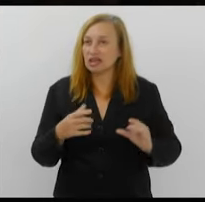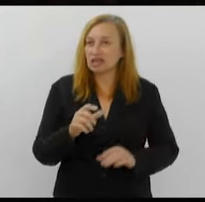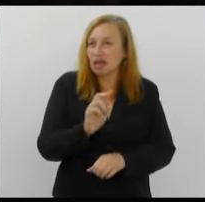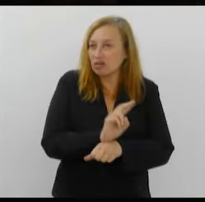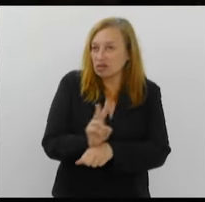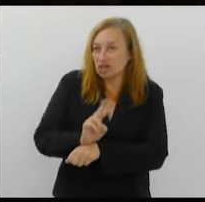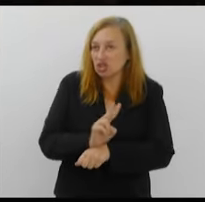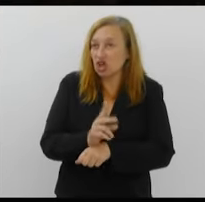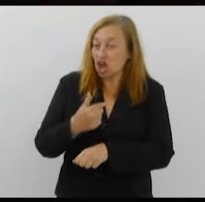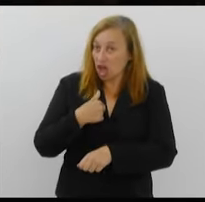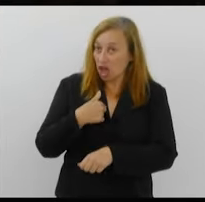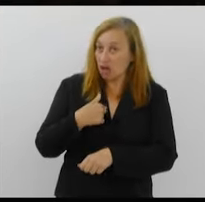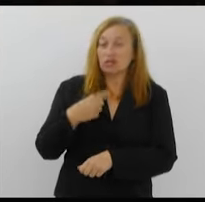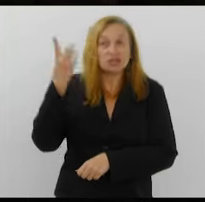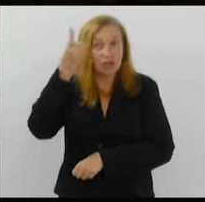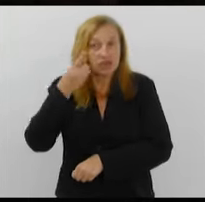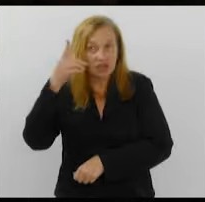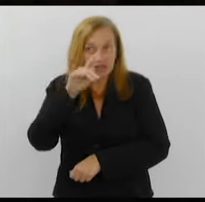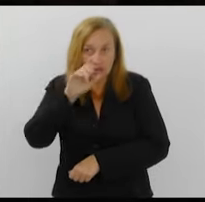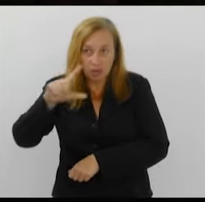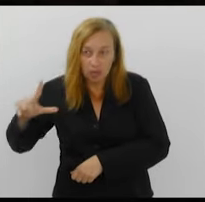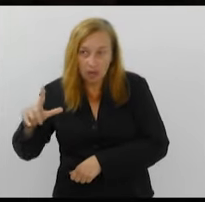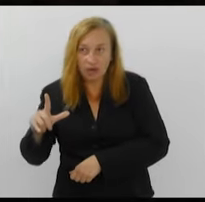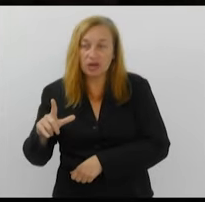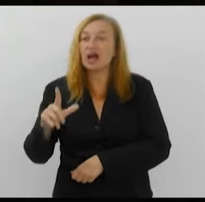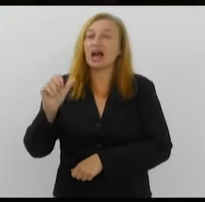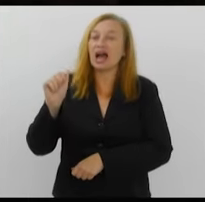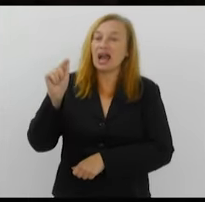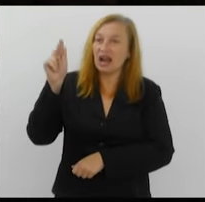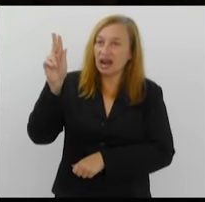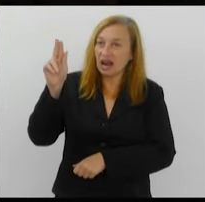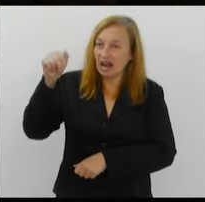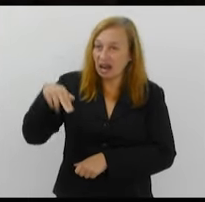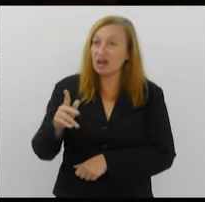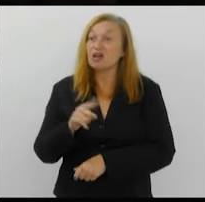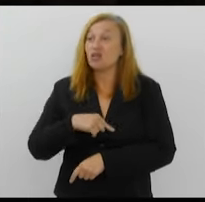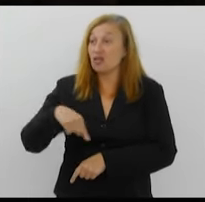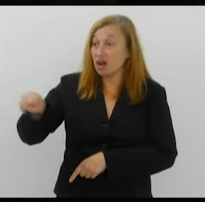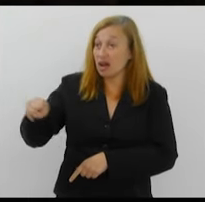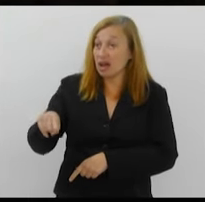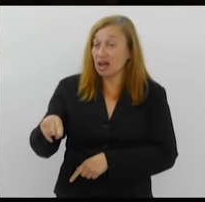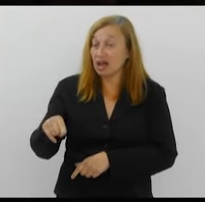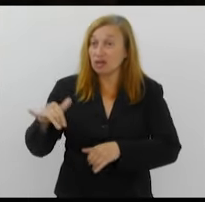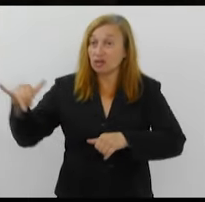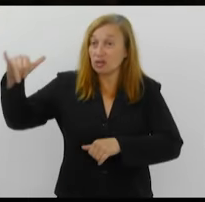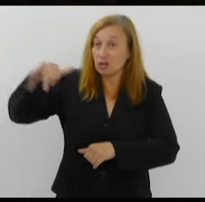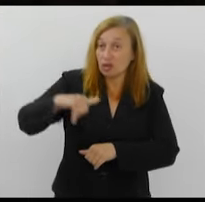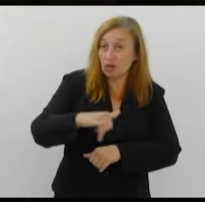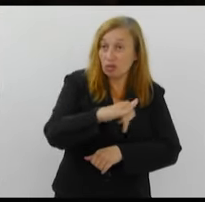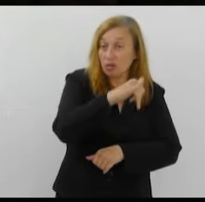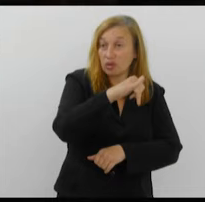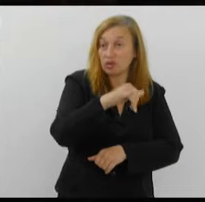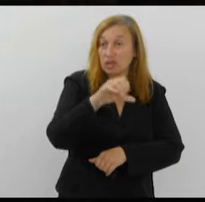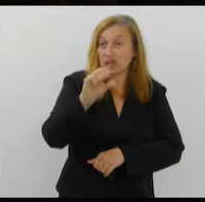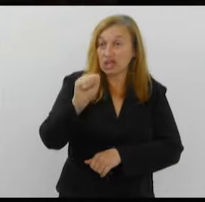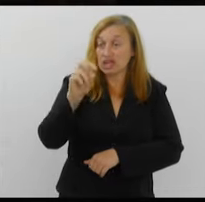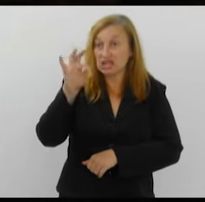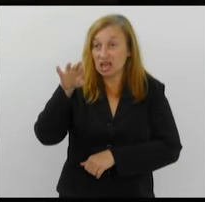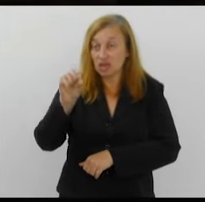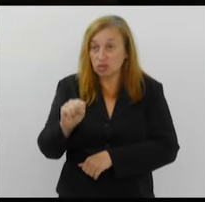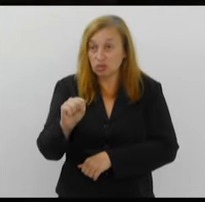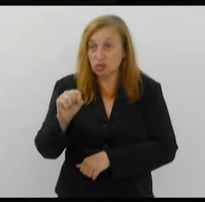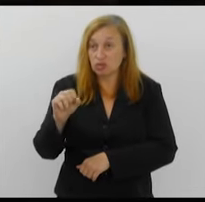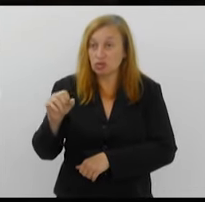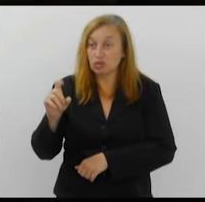do momento que eu, deputado Felipe Pobel, deputado Alan Lopes, fomos enfrentá-los na frente do aeroporto Santos Dumont, por exemplo. Depois daí,